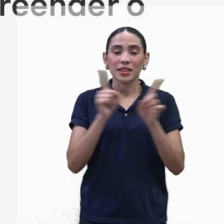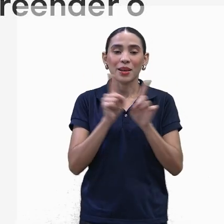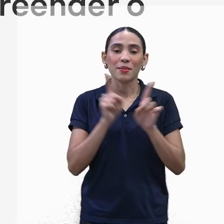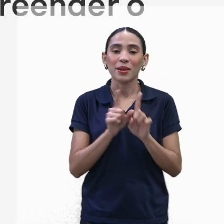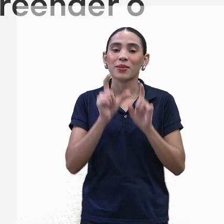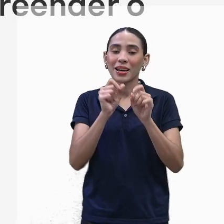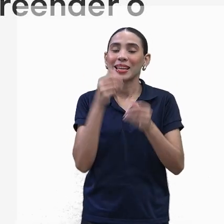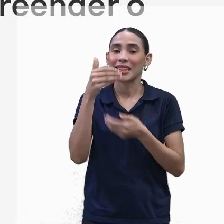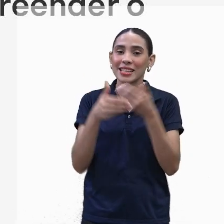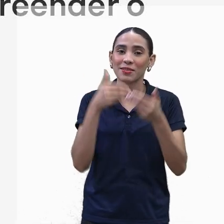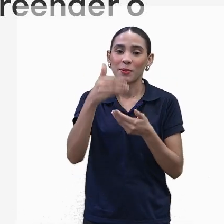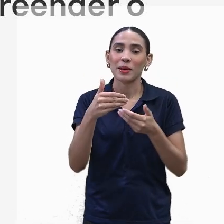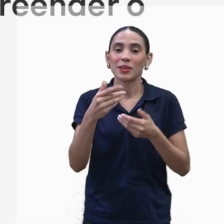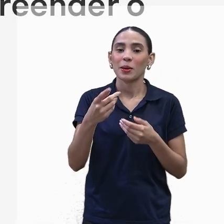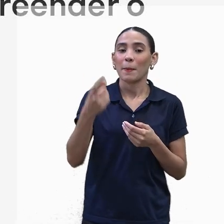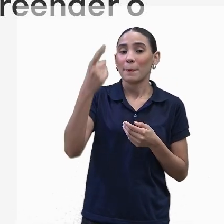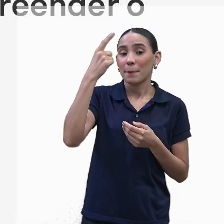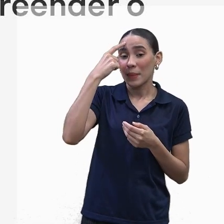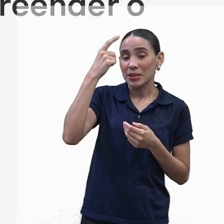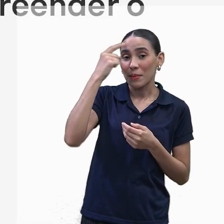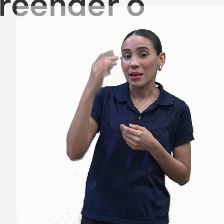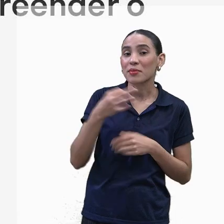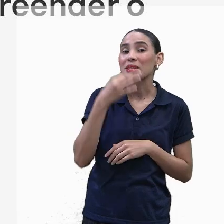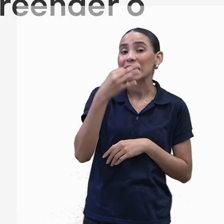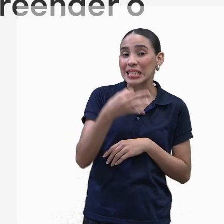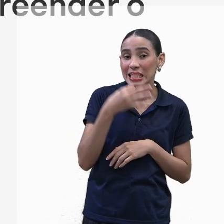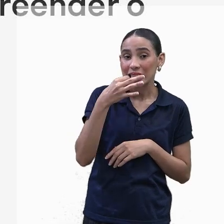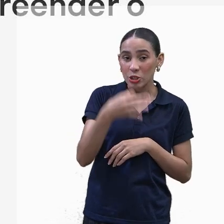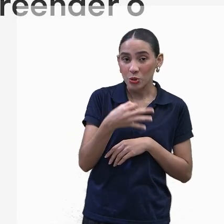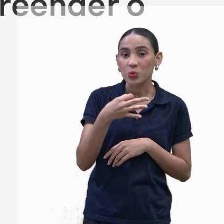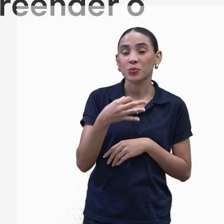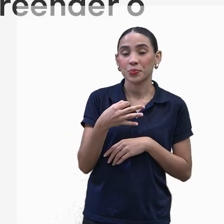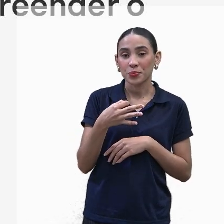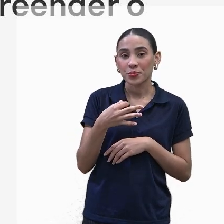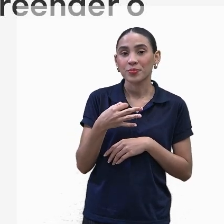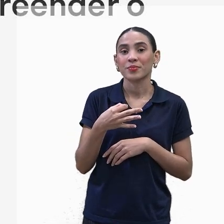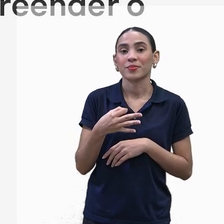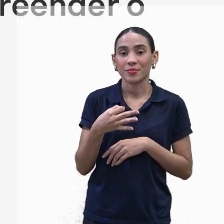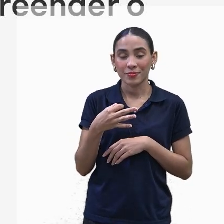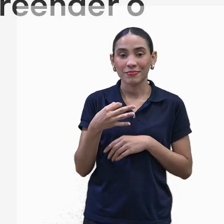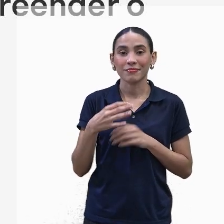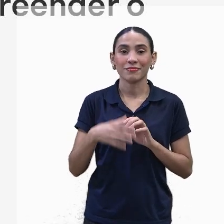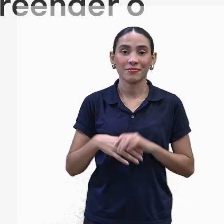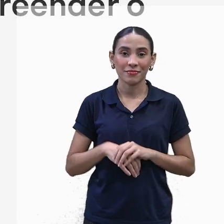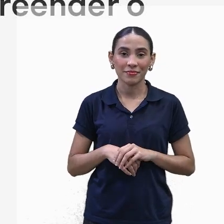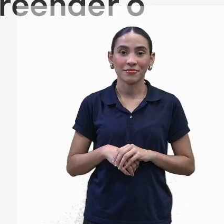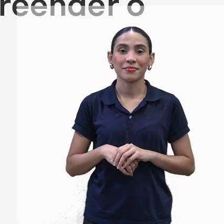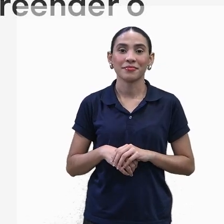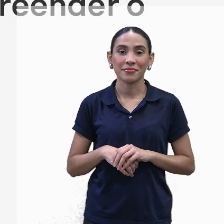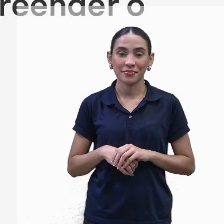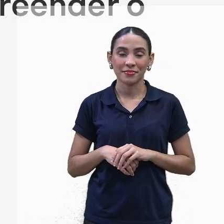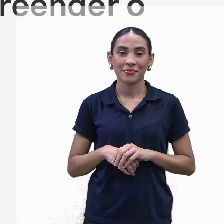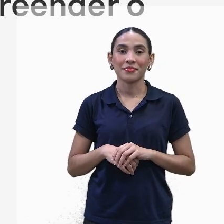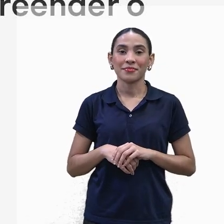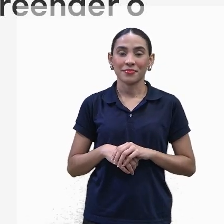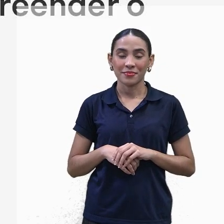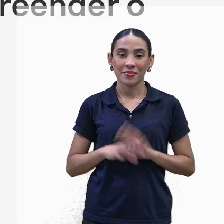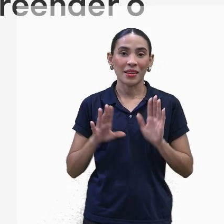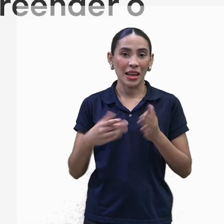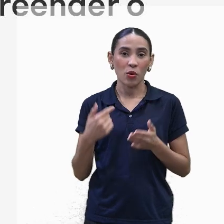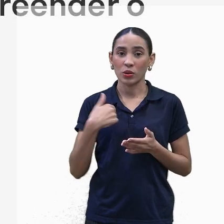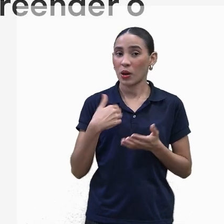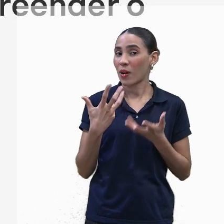pelo desenvolvimento crítico, olha, pelo desenvolvimento do pensamento crítico, né? Eu